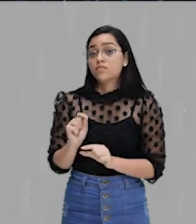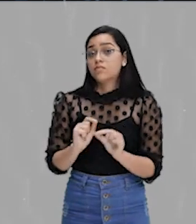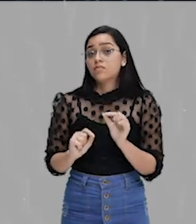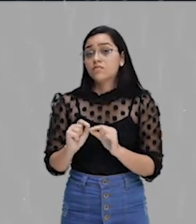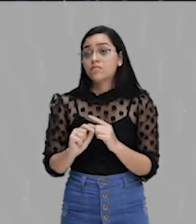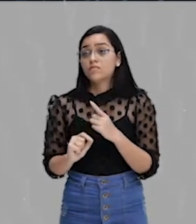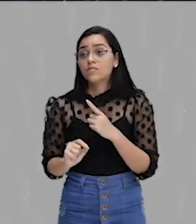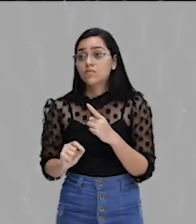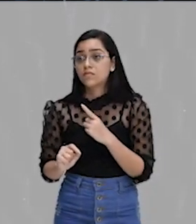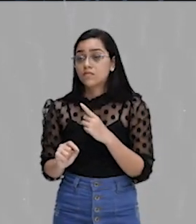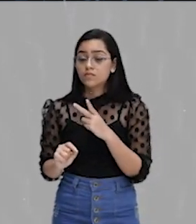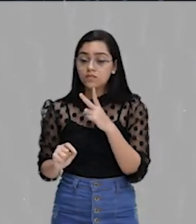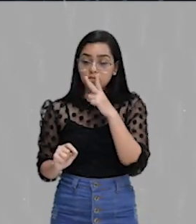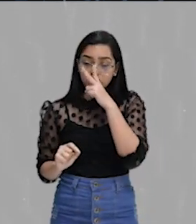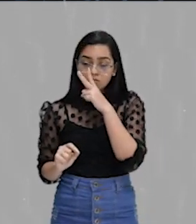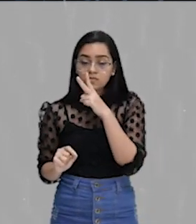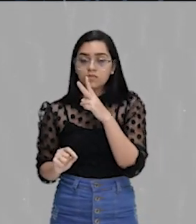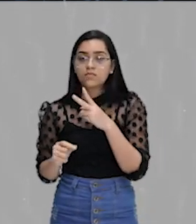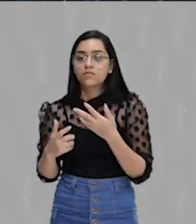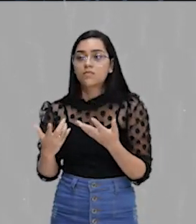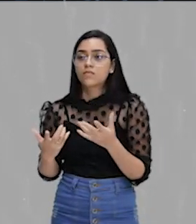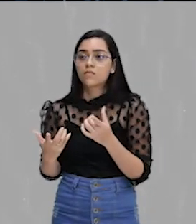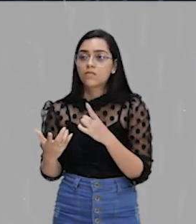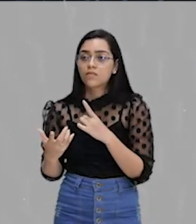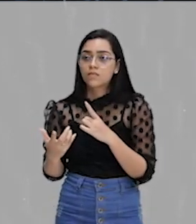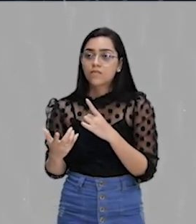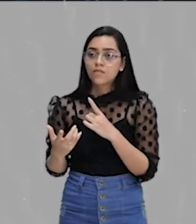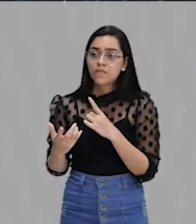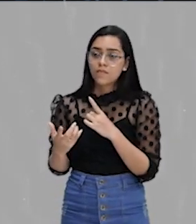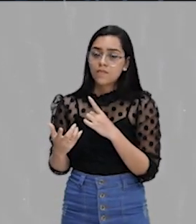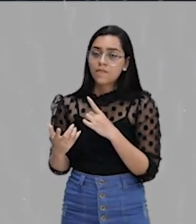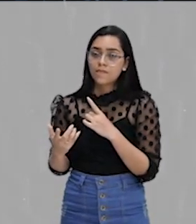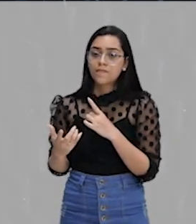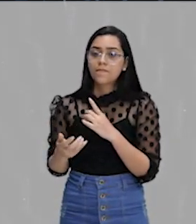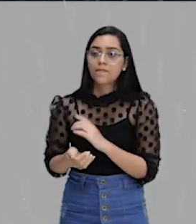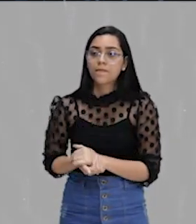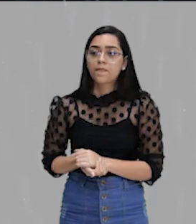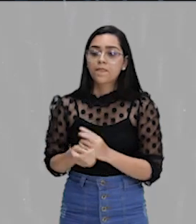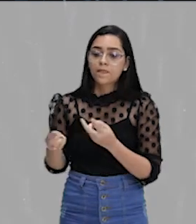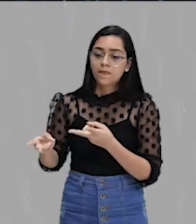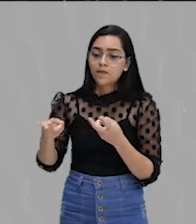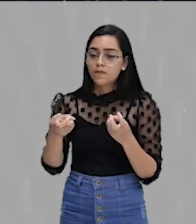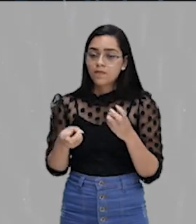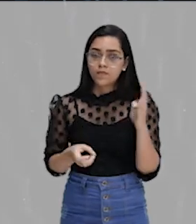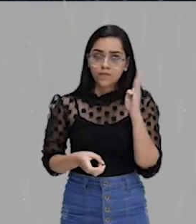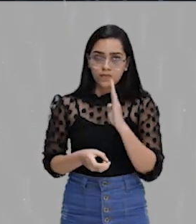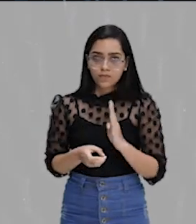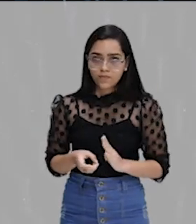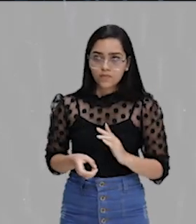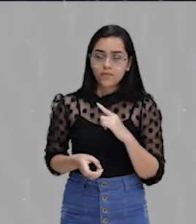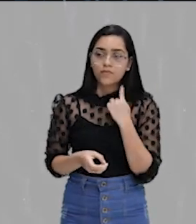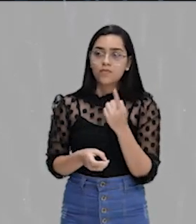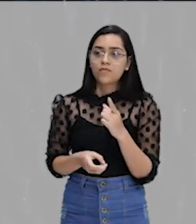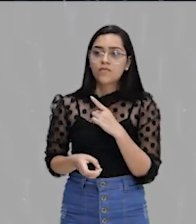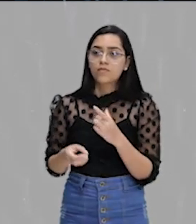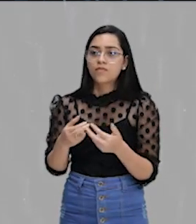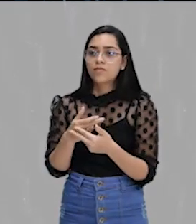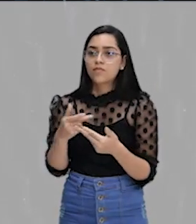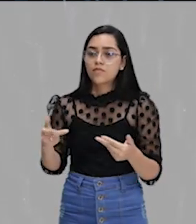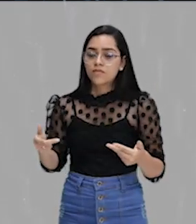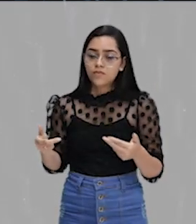personificou o poder nas mãos do general Pinochet. Observe que no Brasil nós tivemos